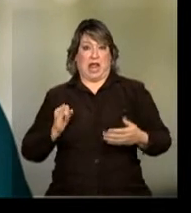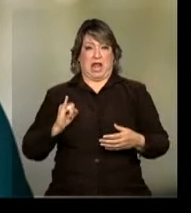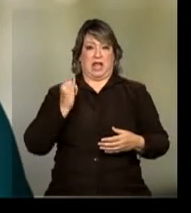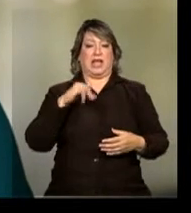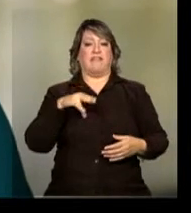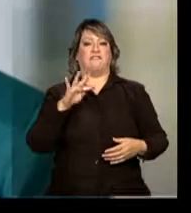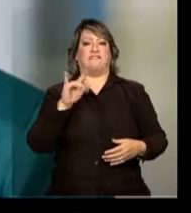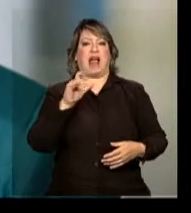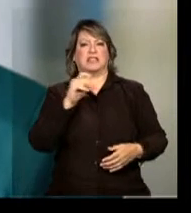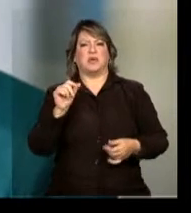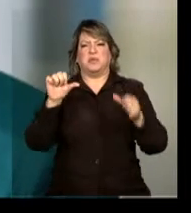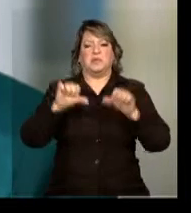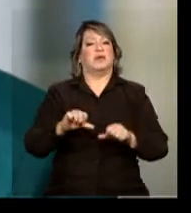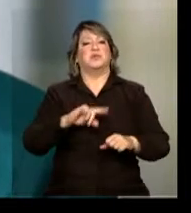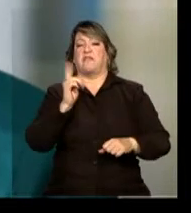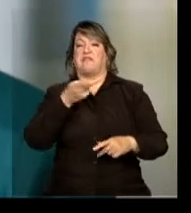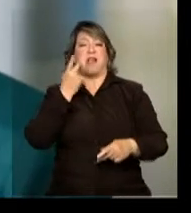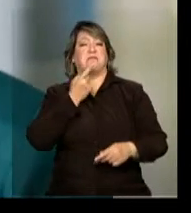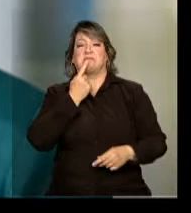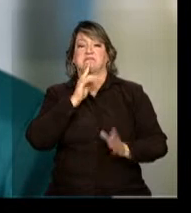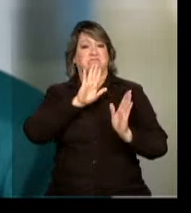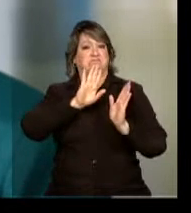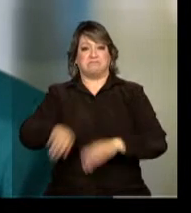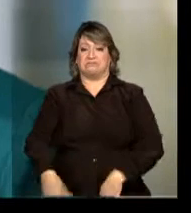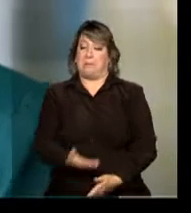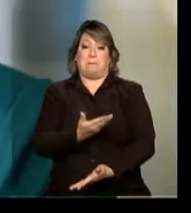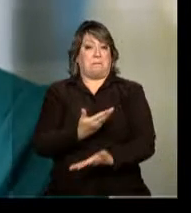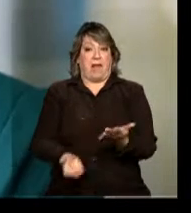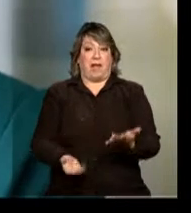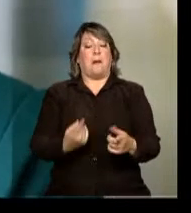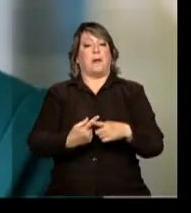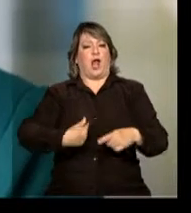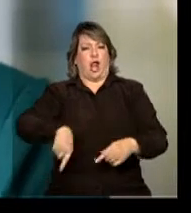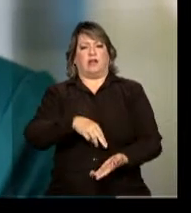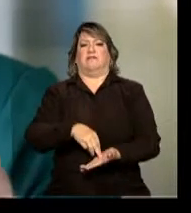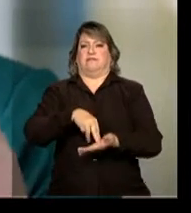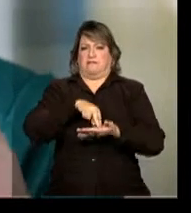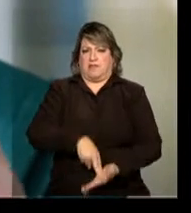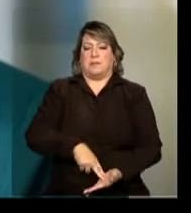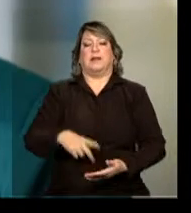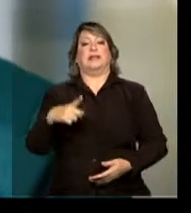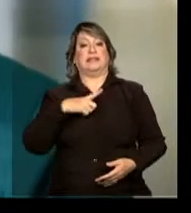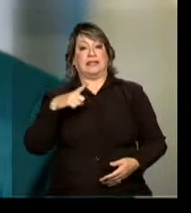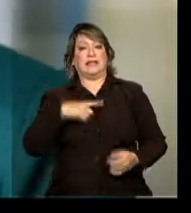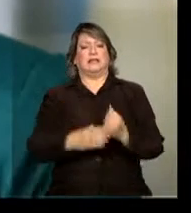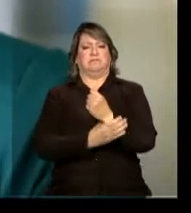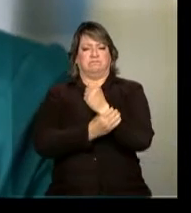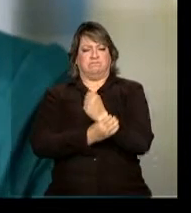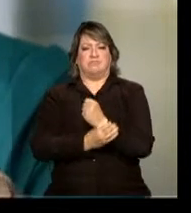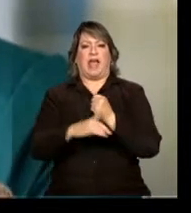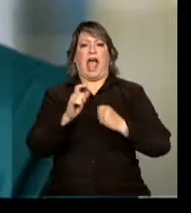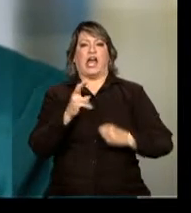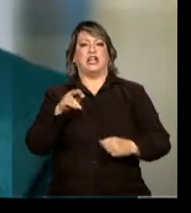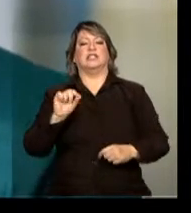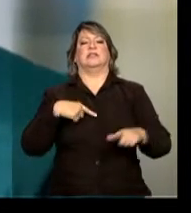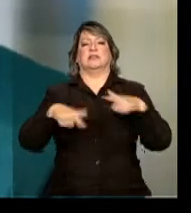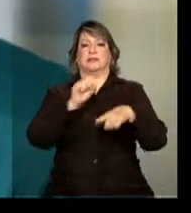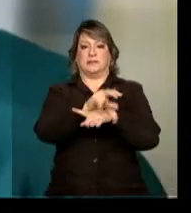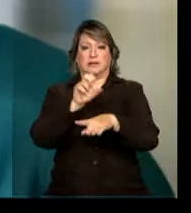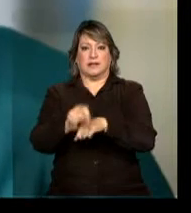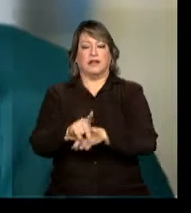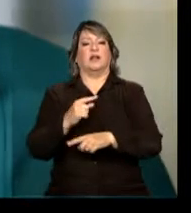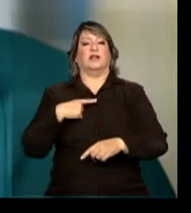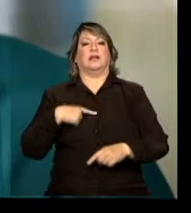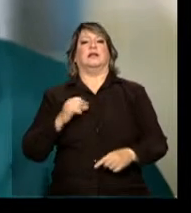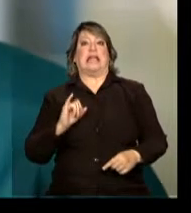negativo nosso tripé de sustentação continua sendo a garantia do emprego a inflação contida